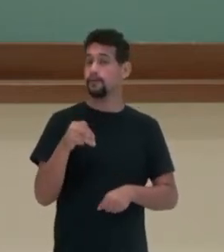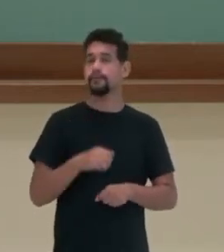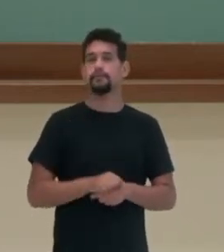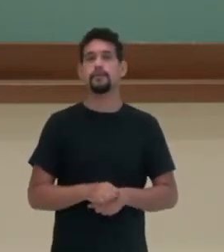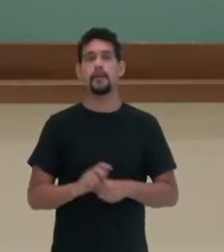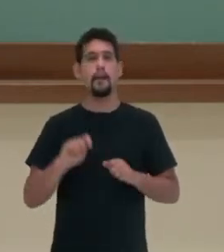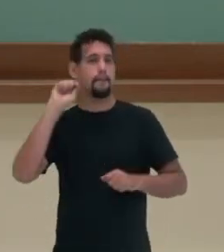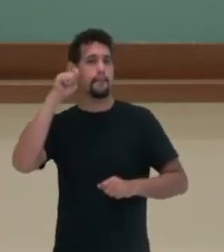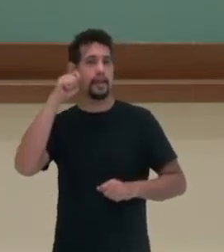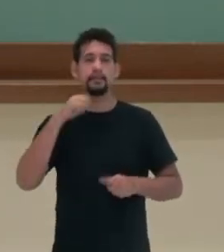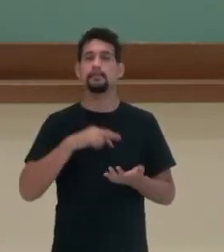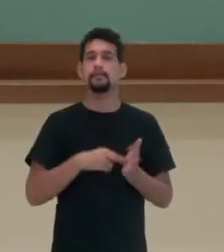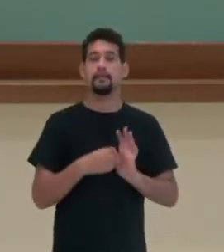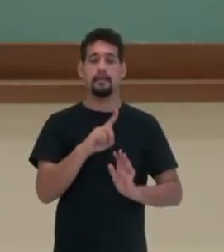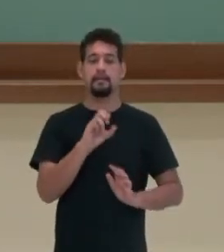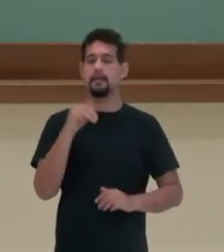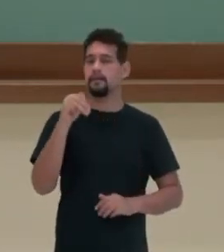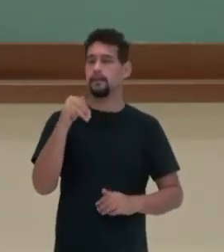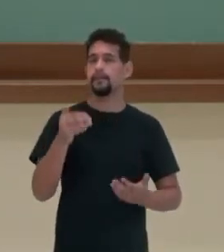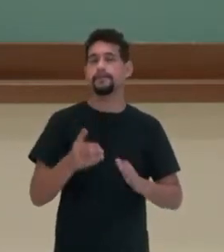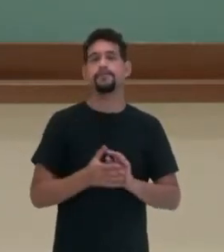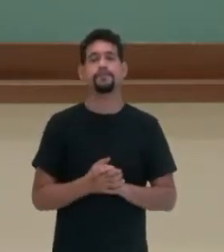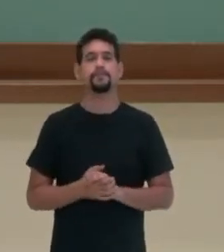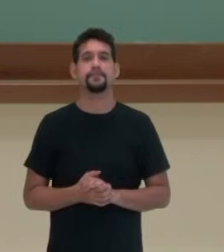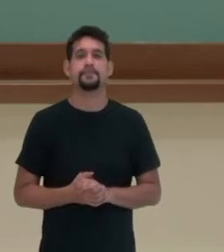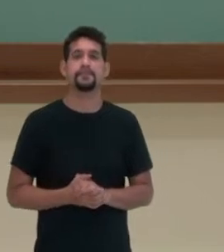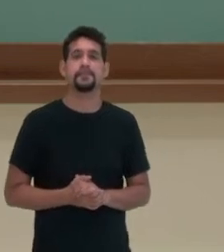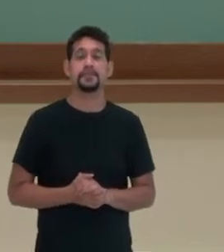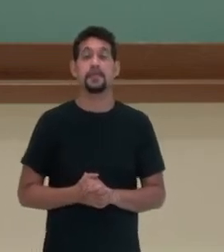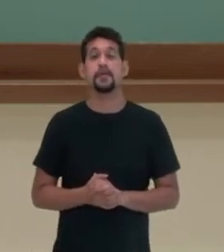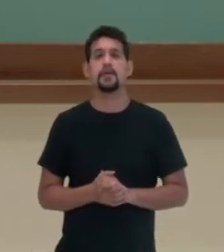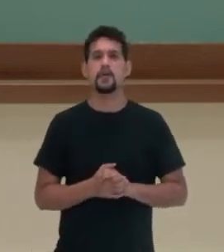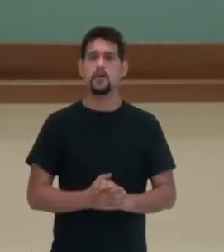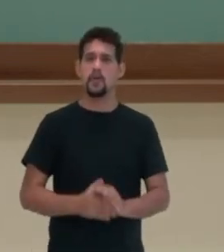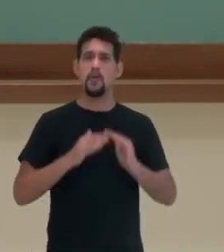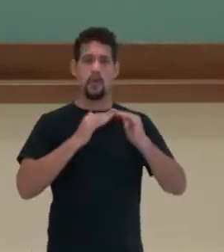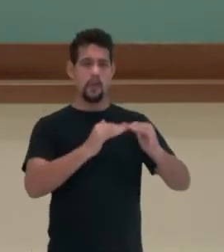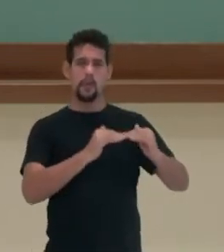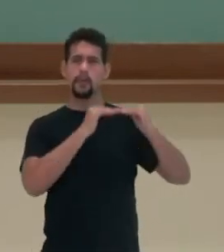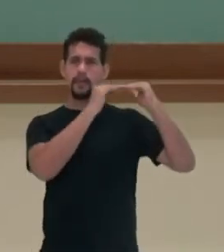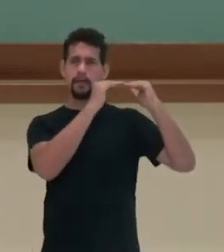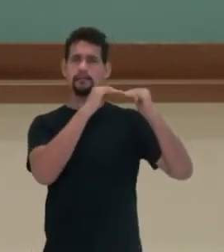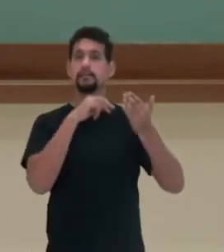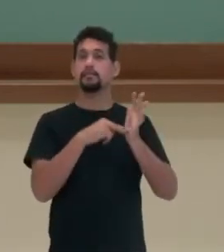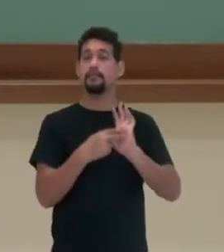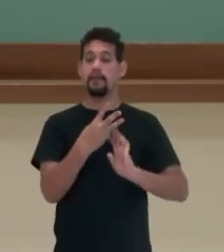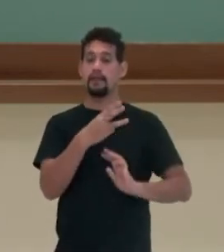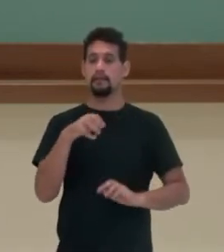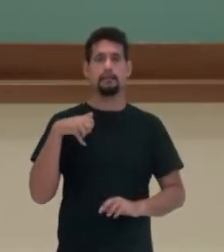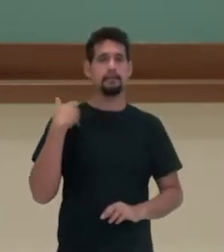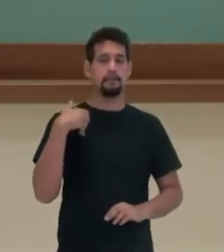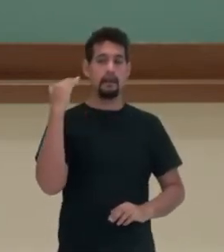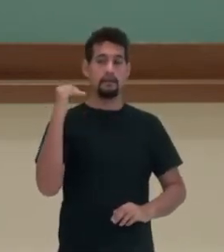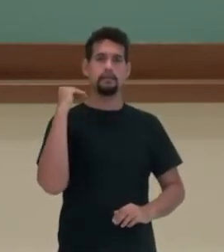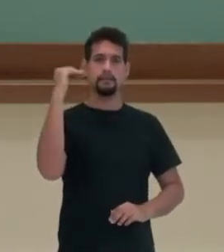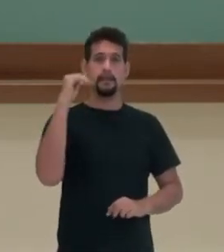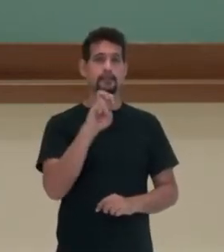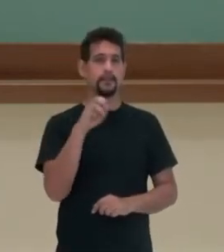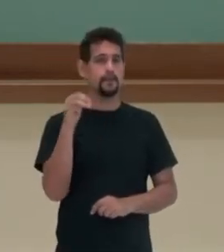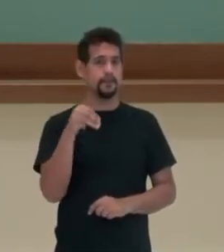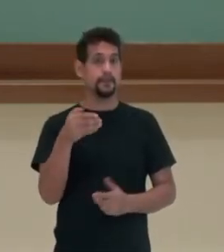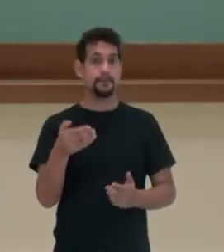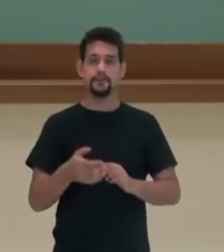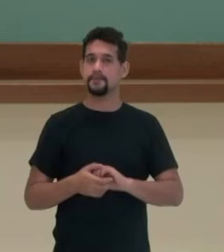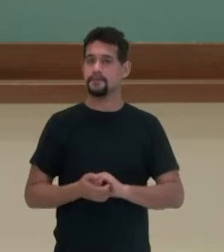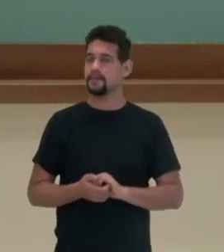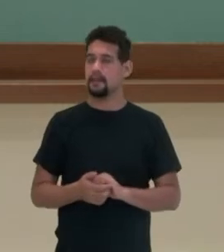e faixa preta, 10 minutos. E o Master, que são acima de 30 anos, 5 minutos